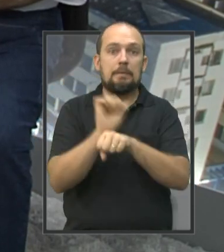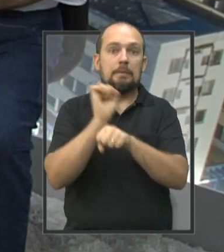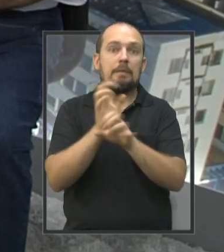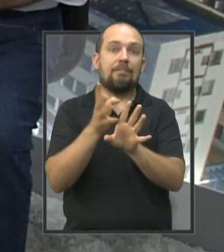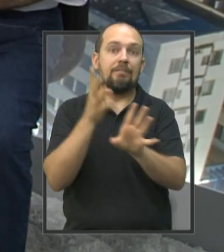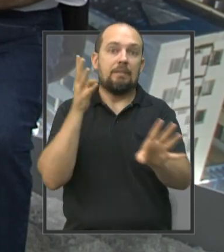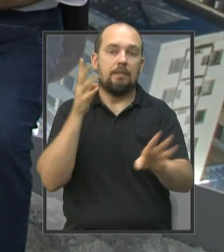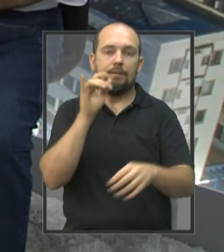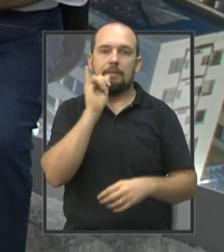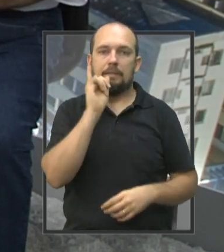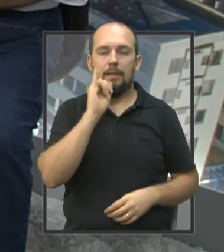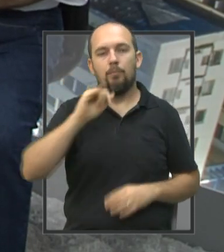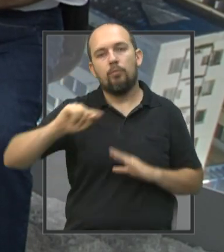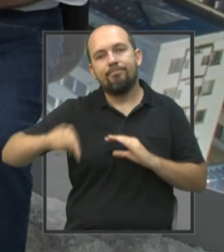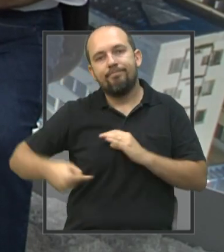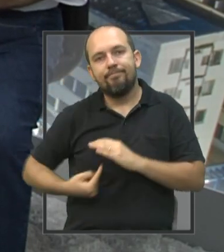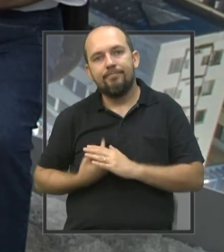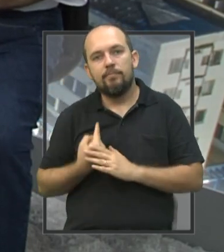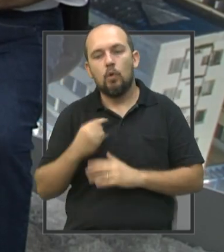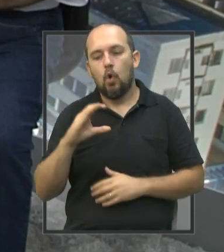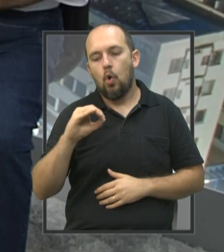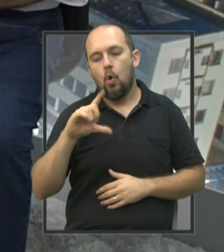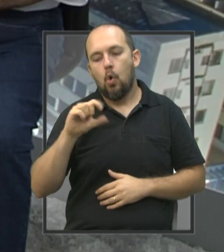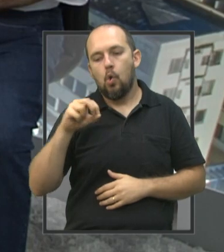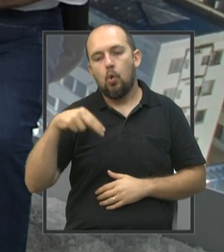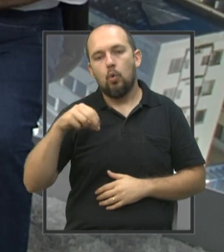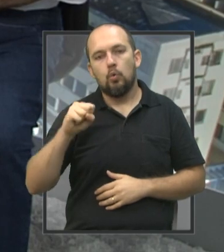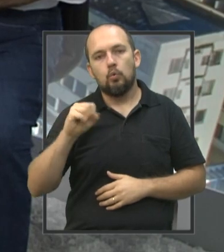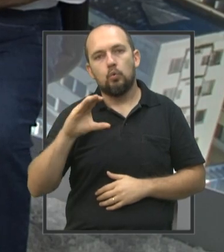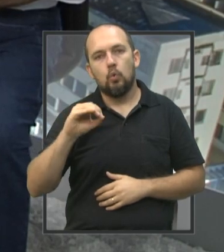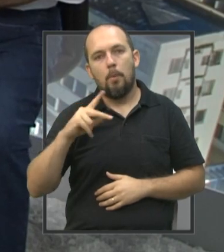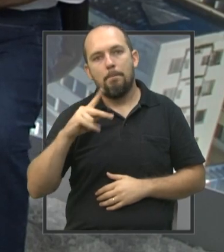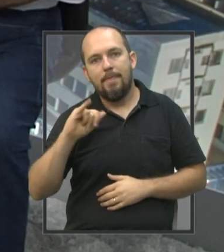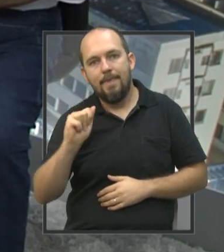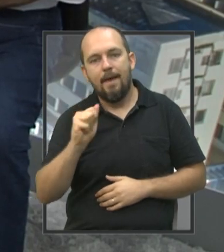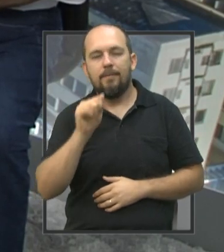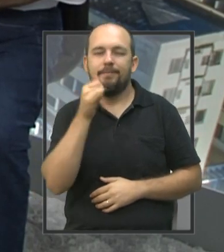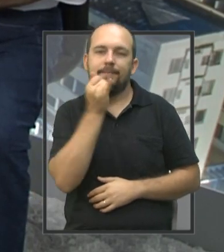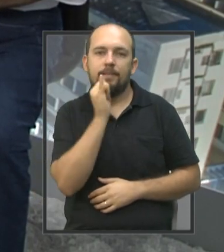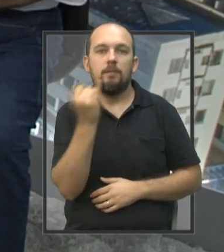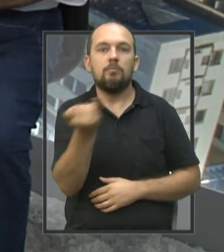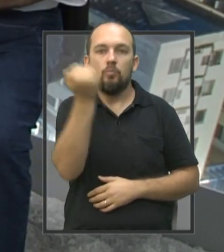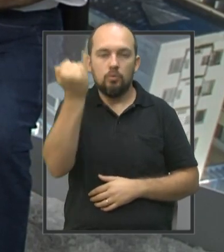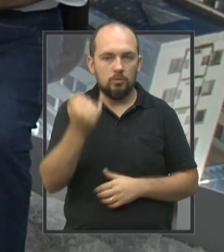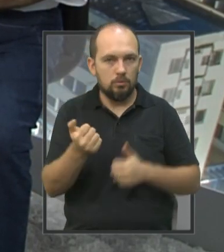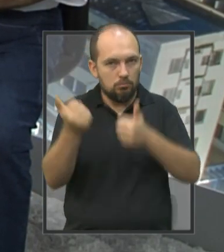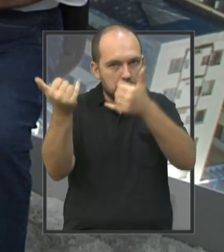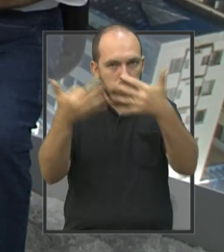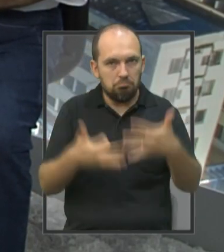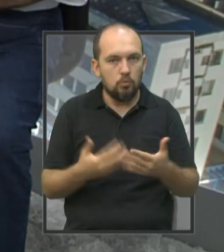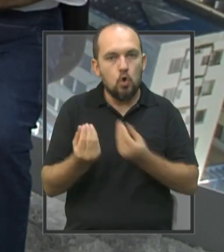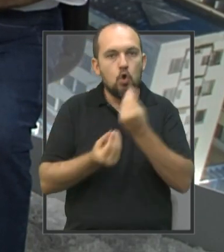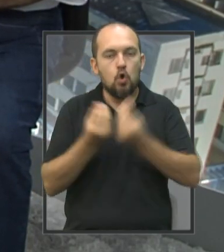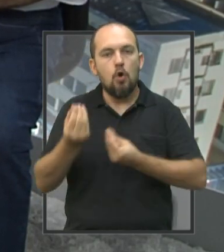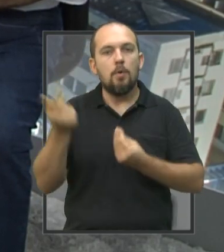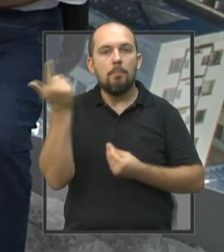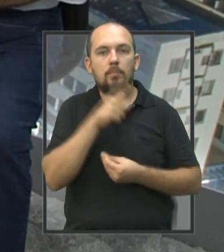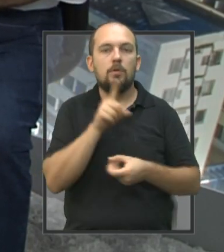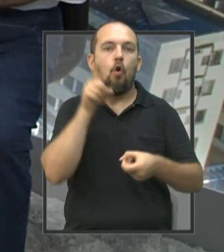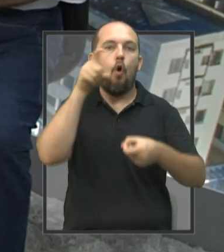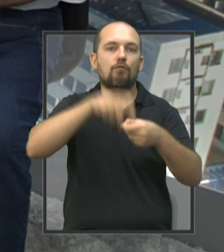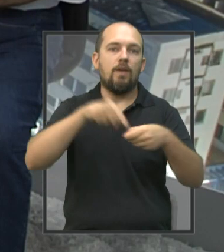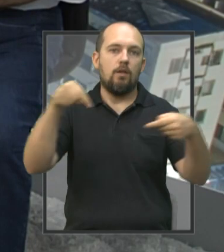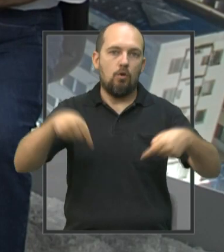como a colonoscopia, retroscopia. Eu gostaria que o senhor falasse da importância desses procedimentos e da articulação para que esse convênio fosse